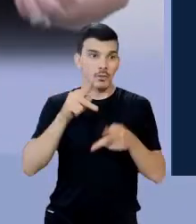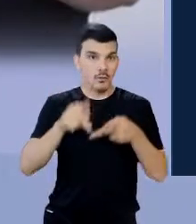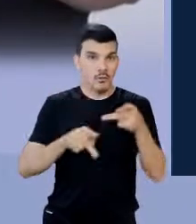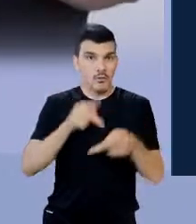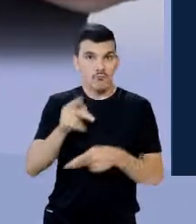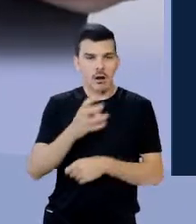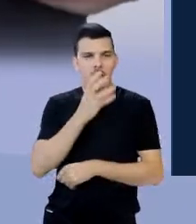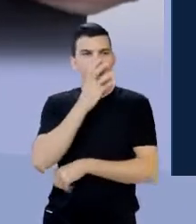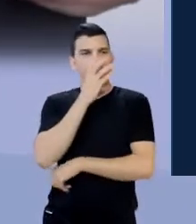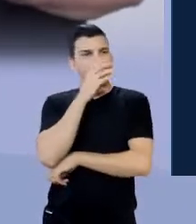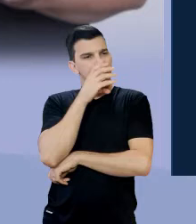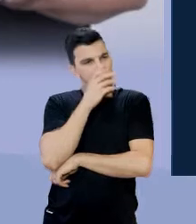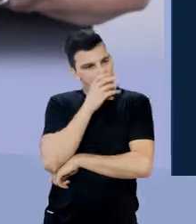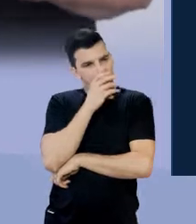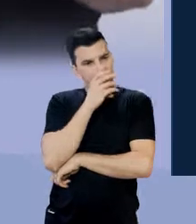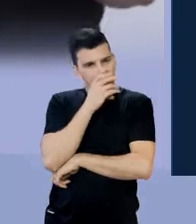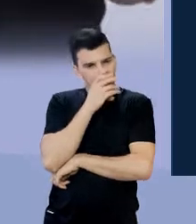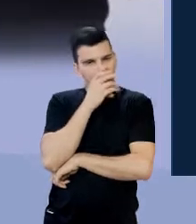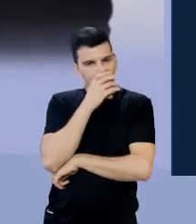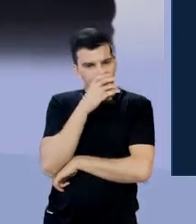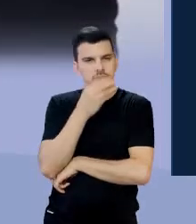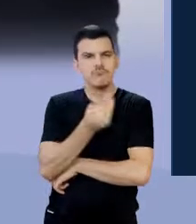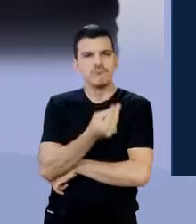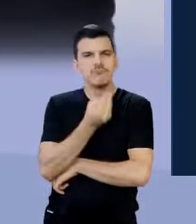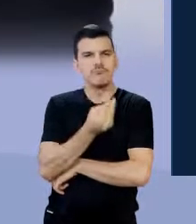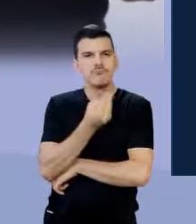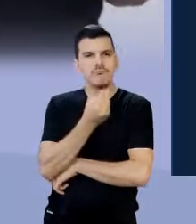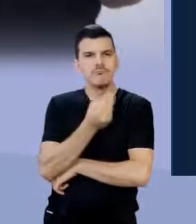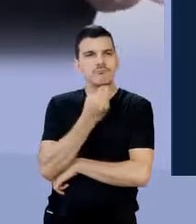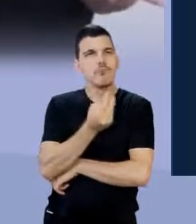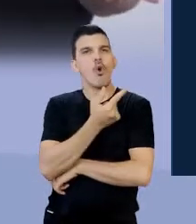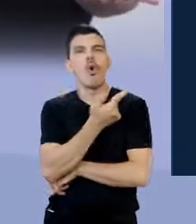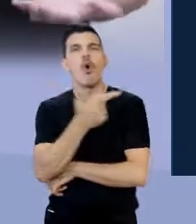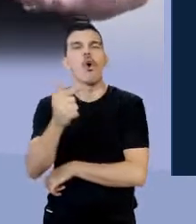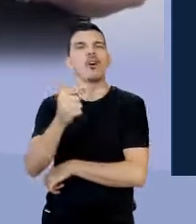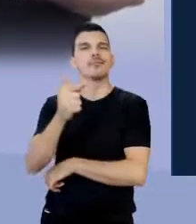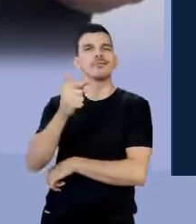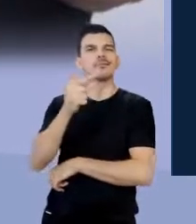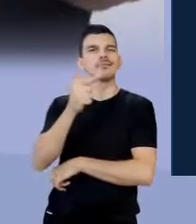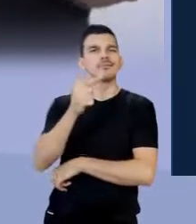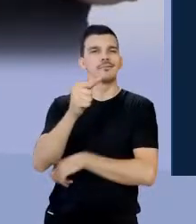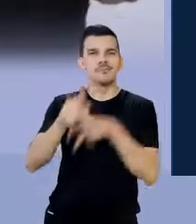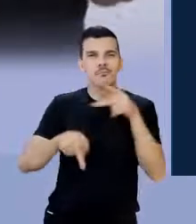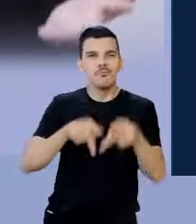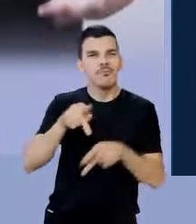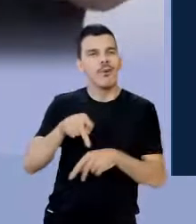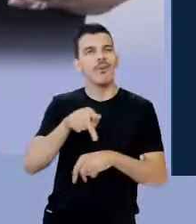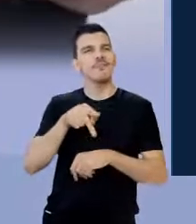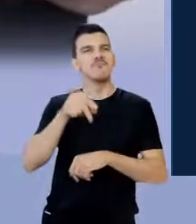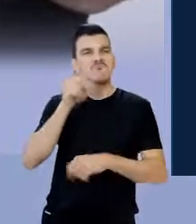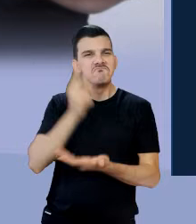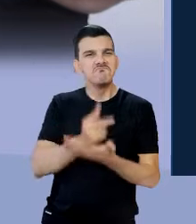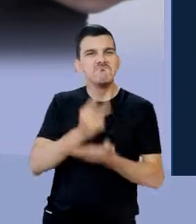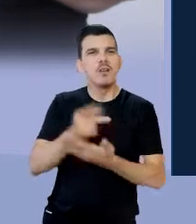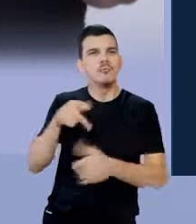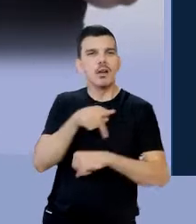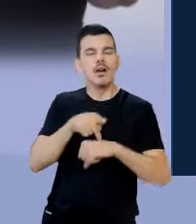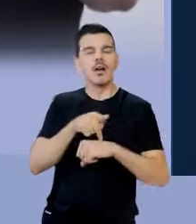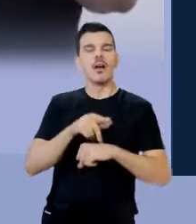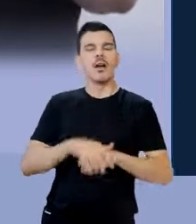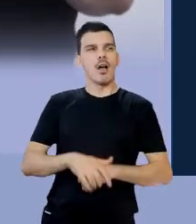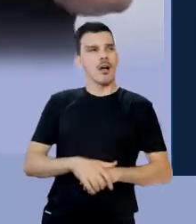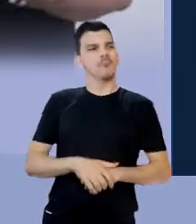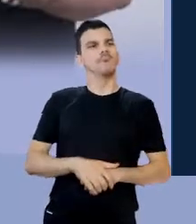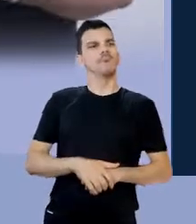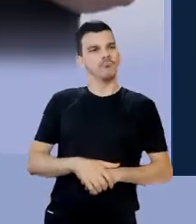o povo brasileiro tomava conhecimento acerca de seus patriotas. Era importante conhecer. Eles